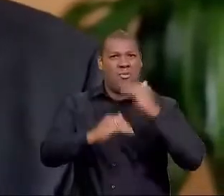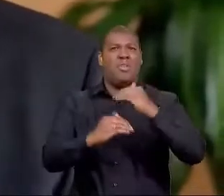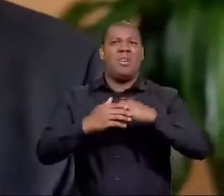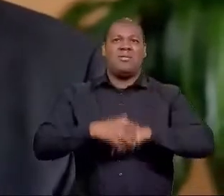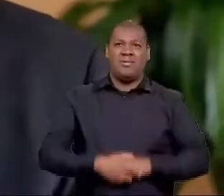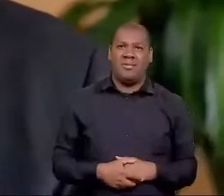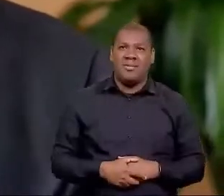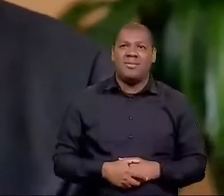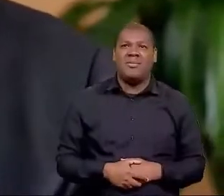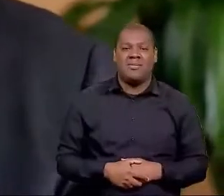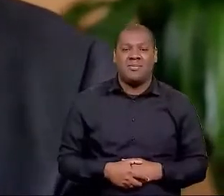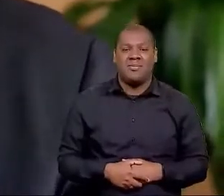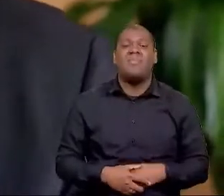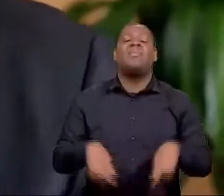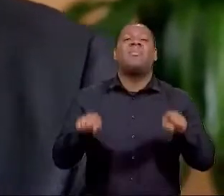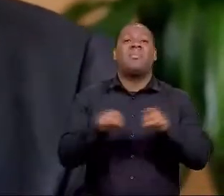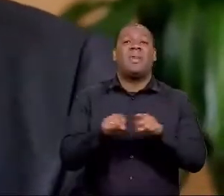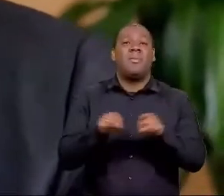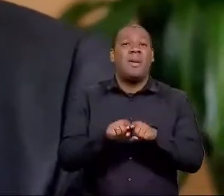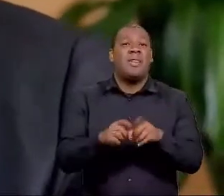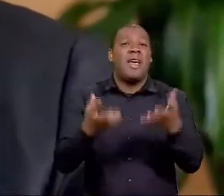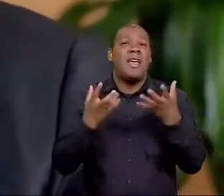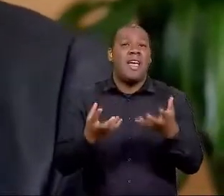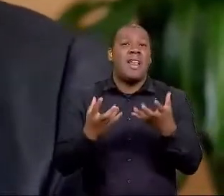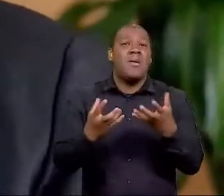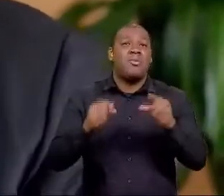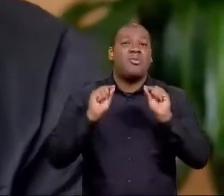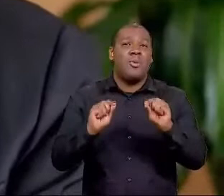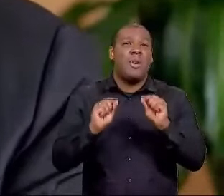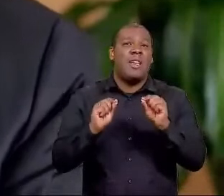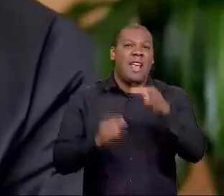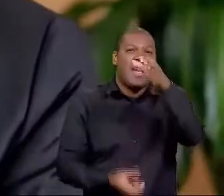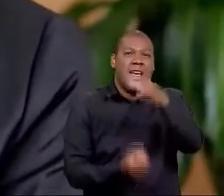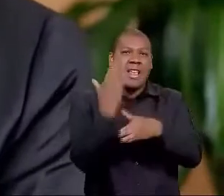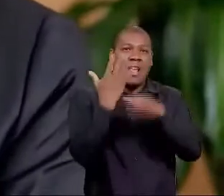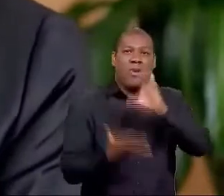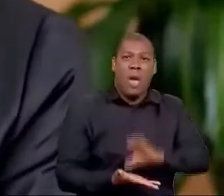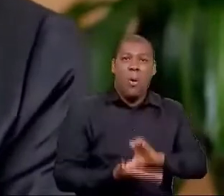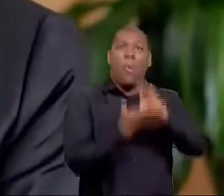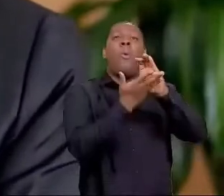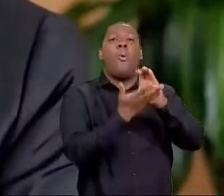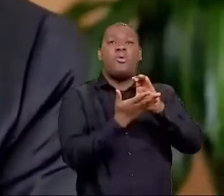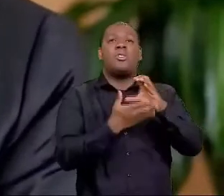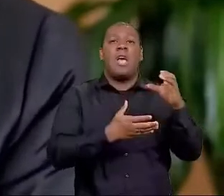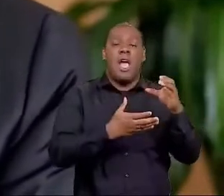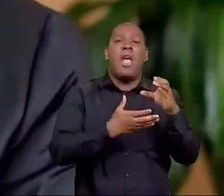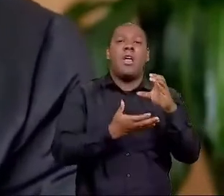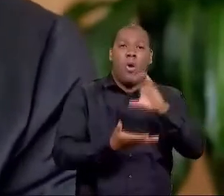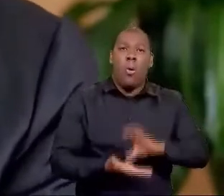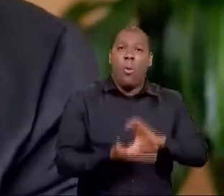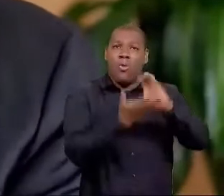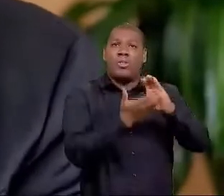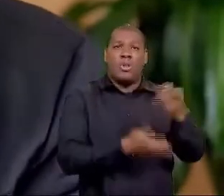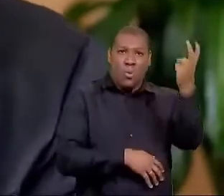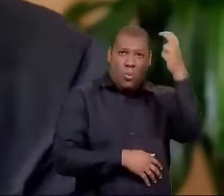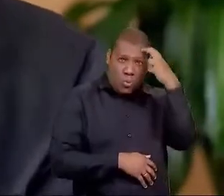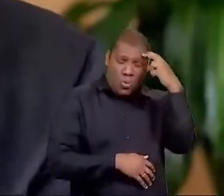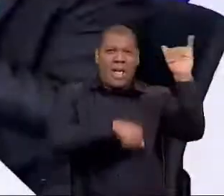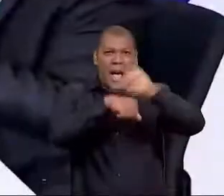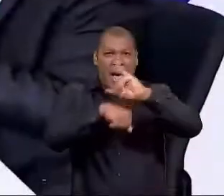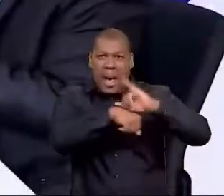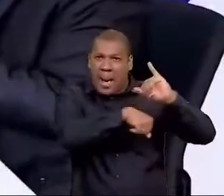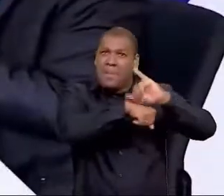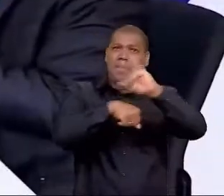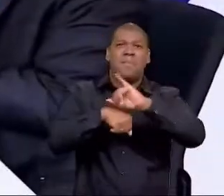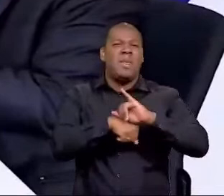criar na cultura os comitês culturais em cada capital do país, para que a gente valorize a cultura local, para que a gente,